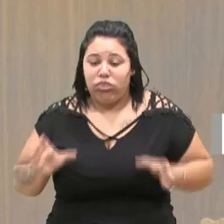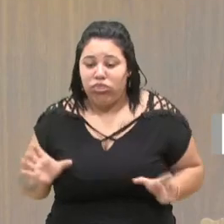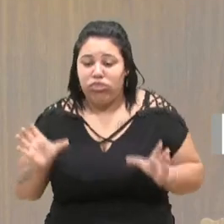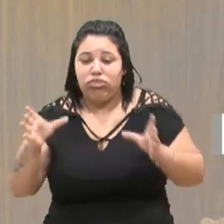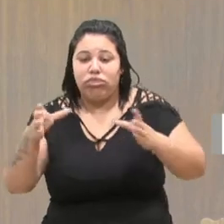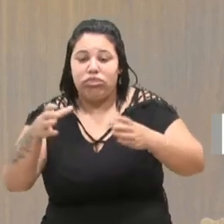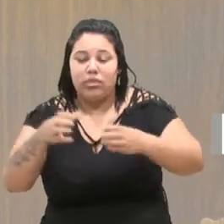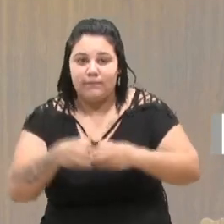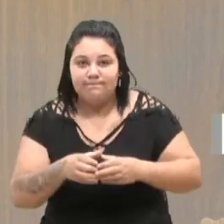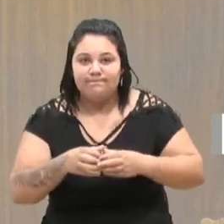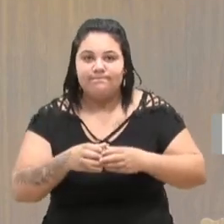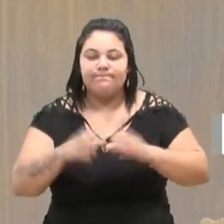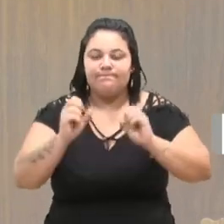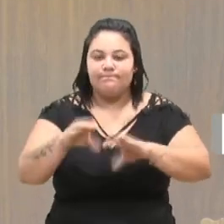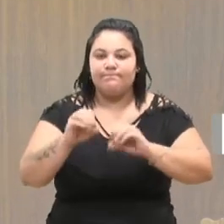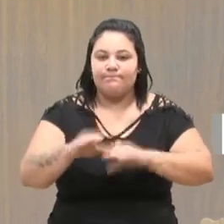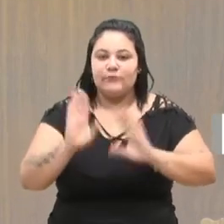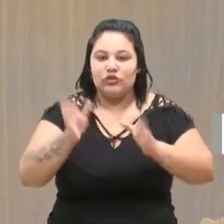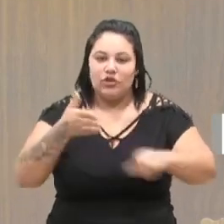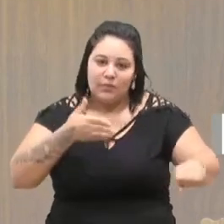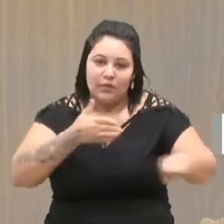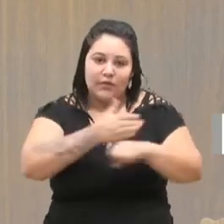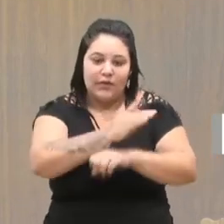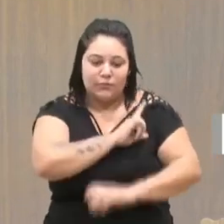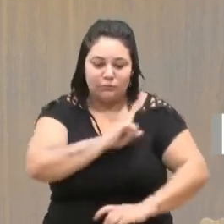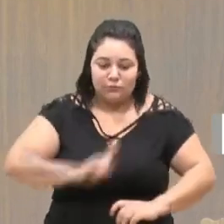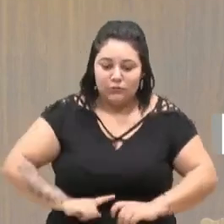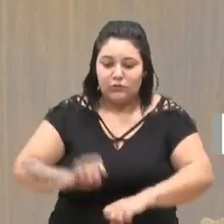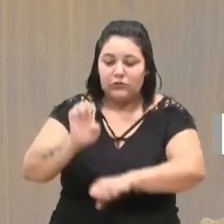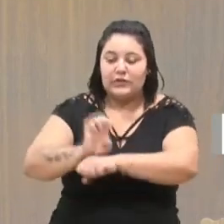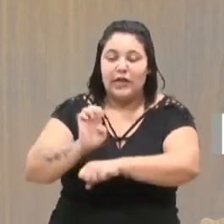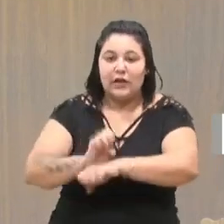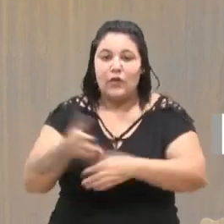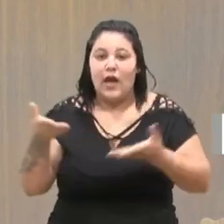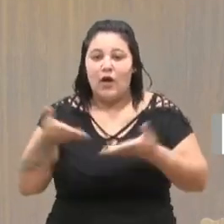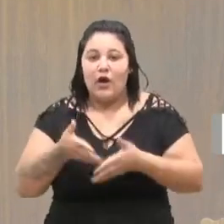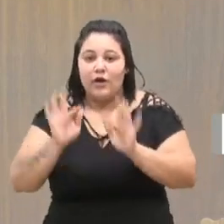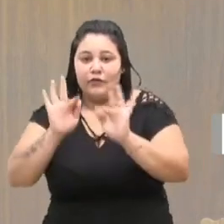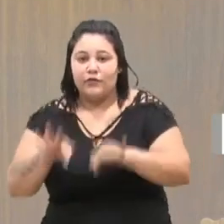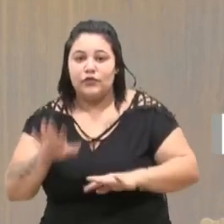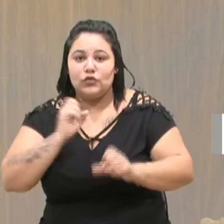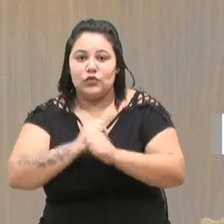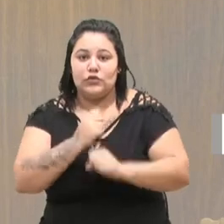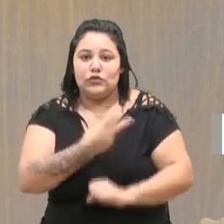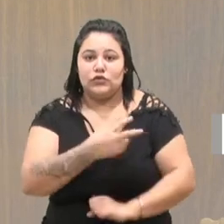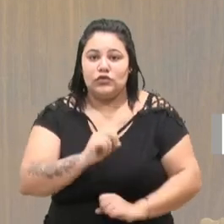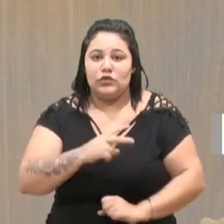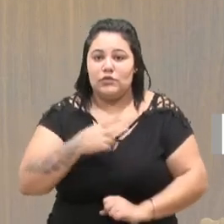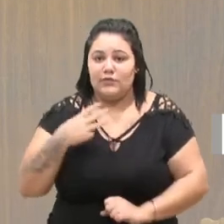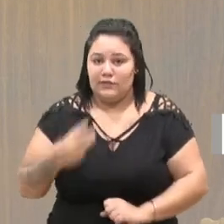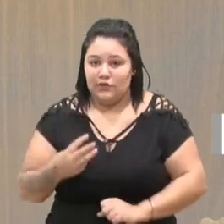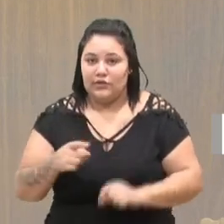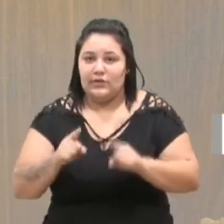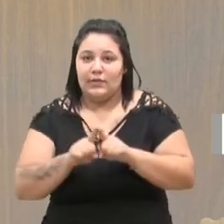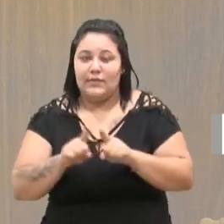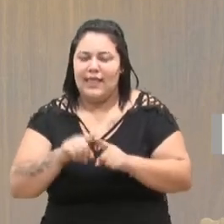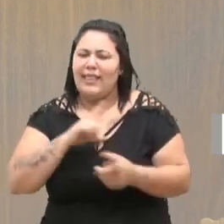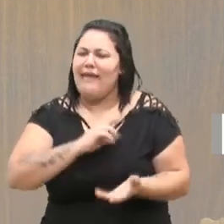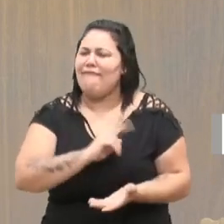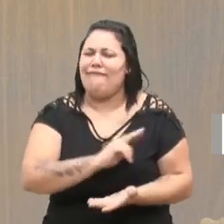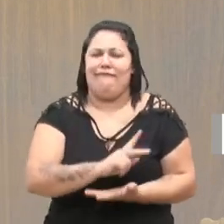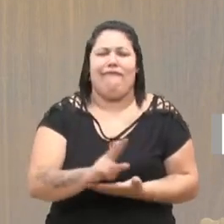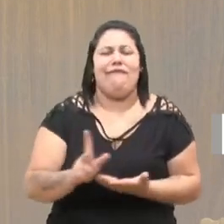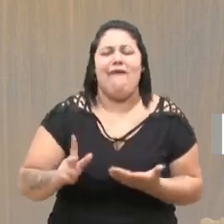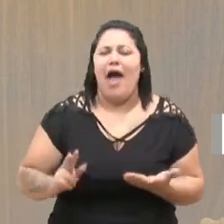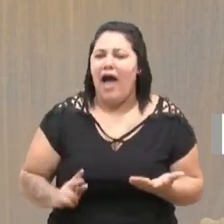foi aprovado no governo do estado, agora no final do ano de 2023. Tem